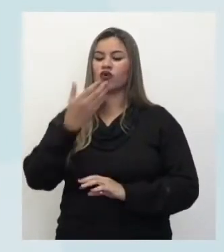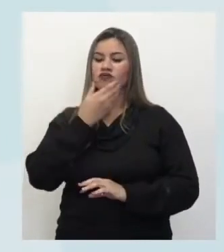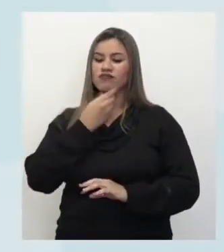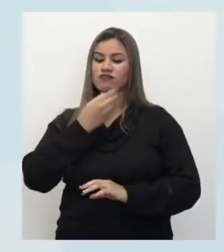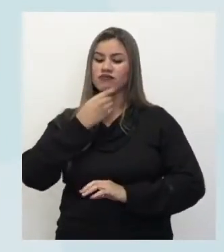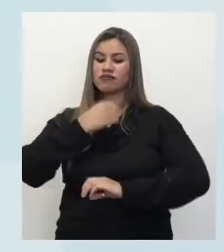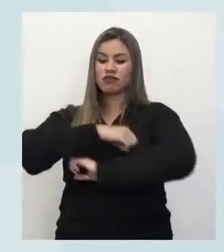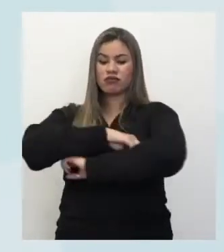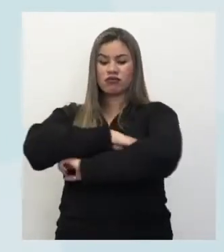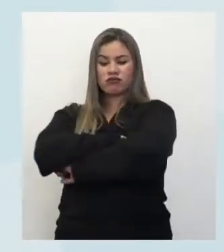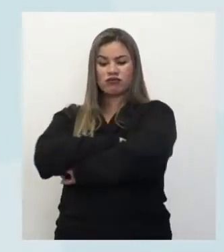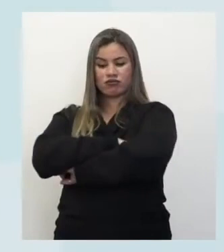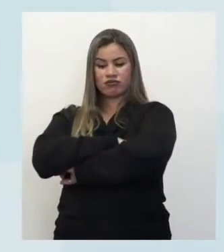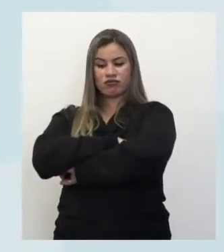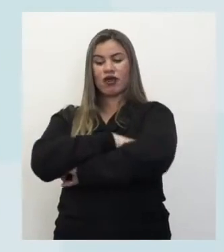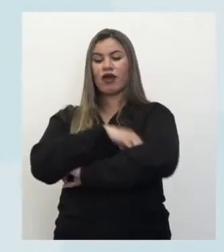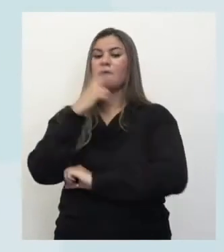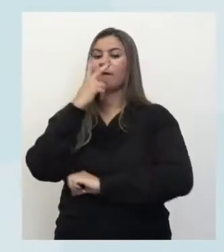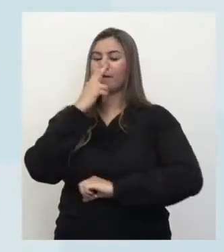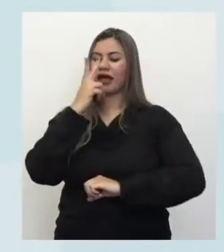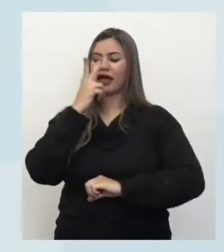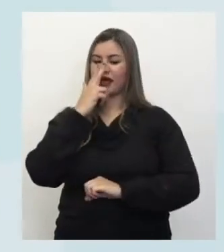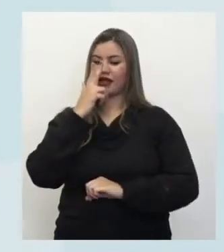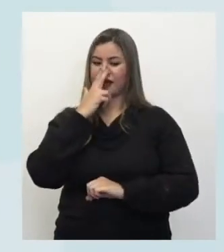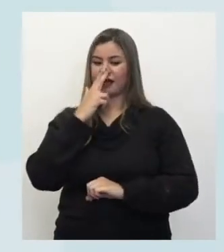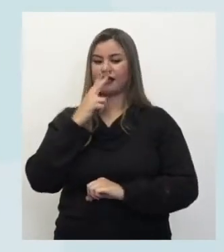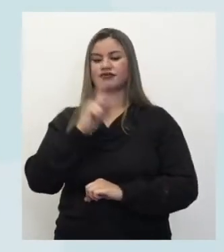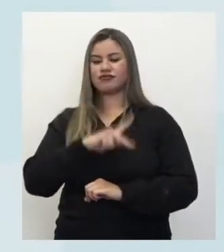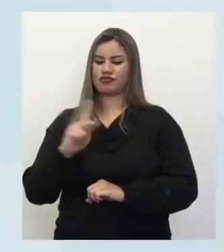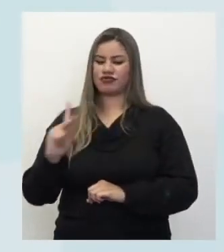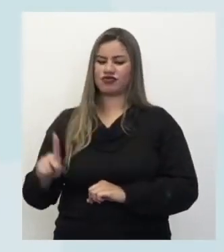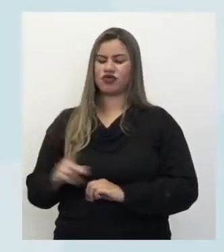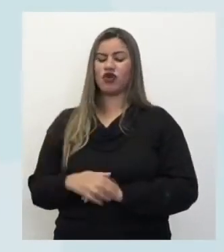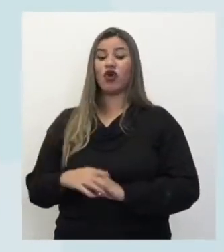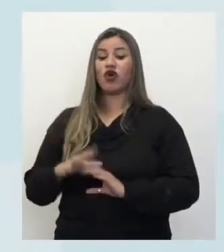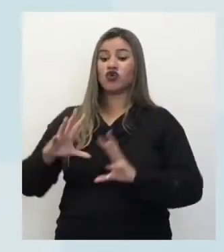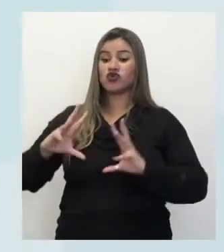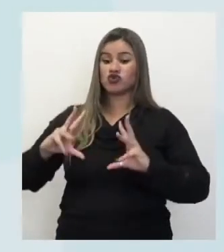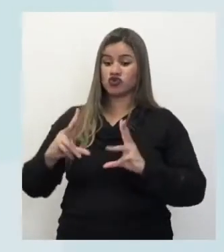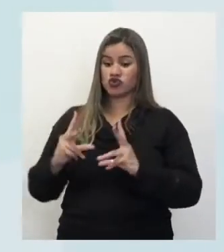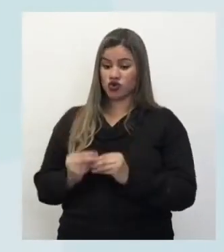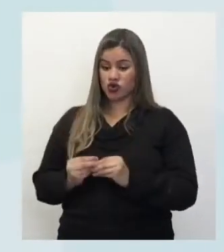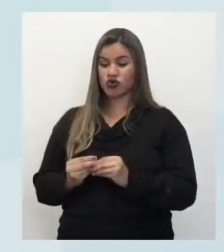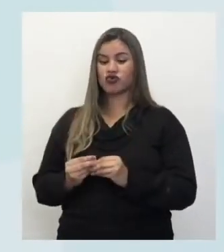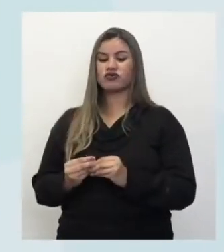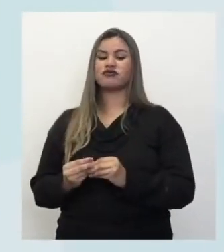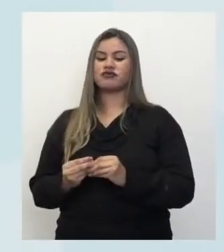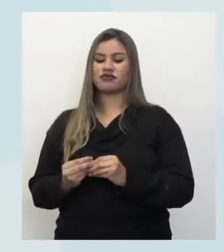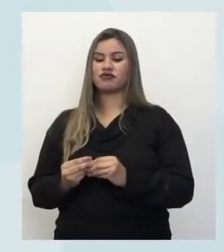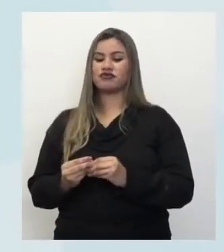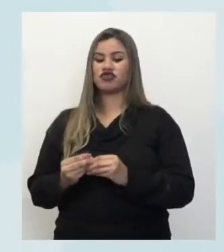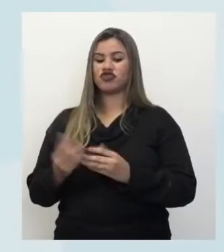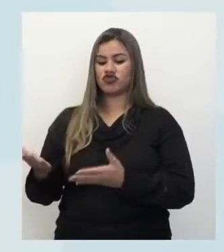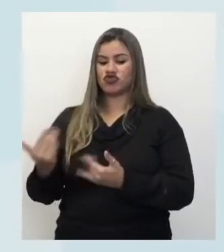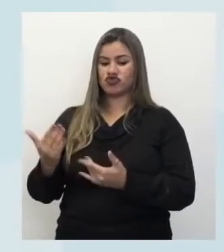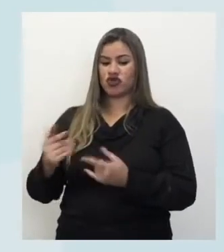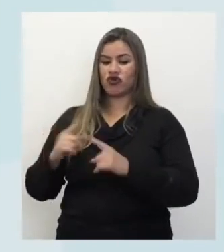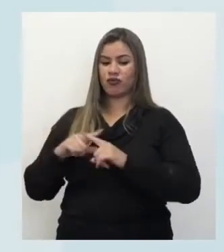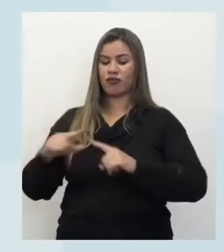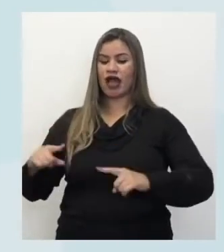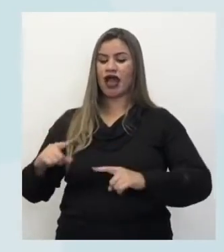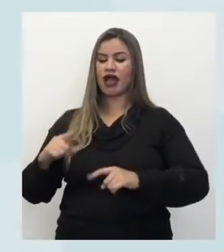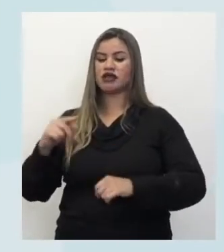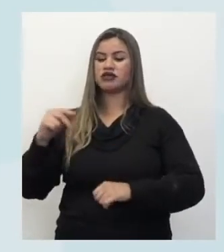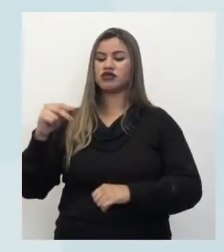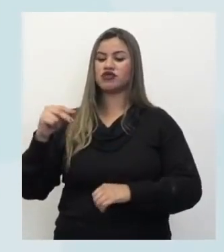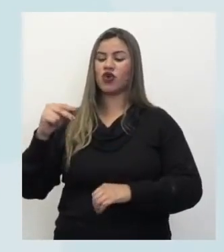professor. Bora lá, é a pergunta da B. Embora todos sejam jovens, qual é o professor? O de braços cruzados. Isso. Por quê? Porque ele está à frente